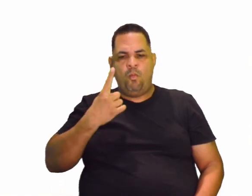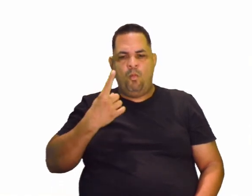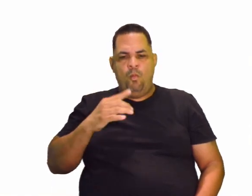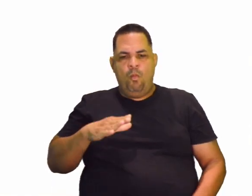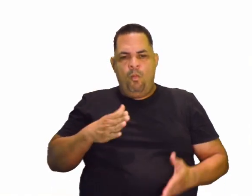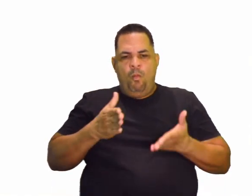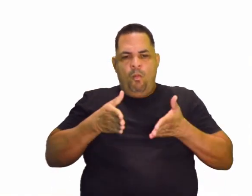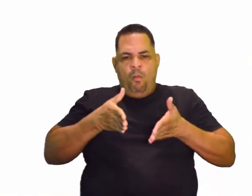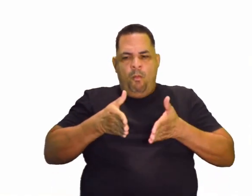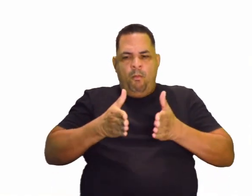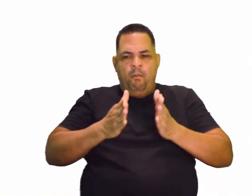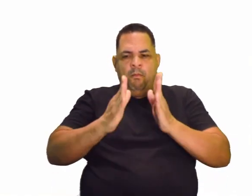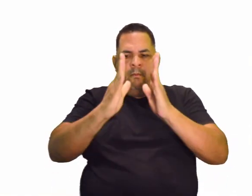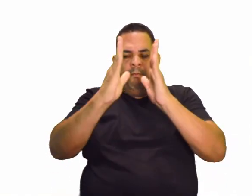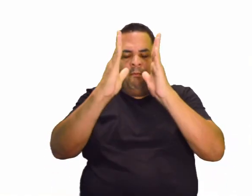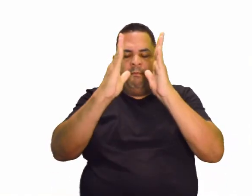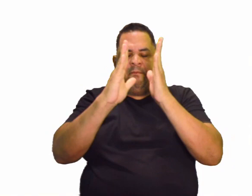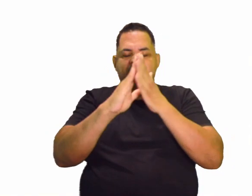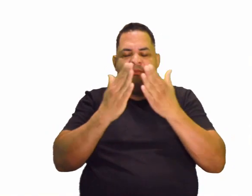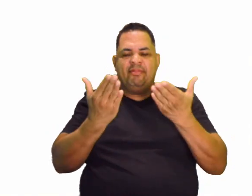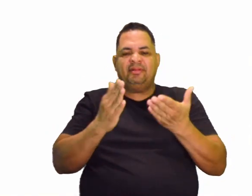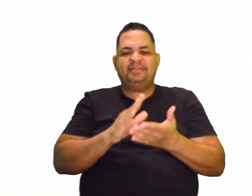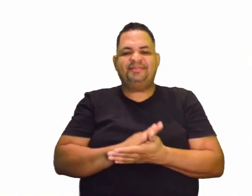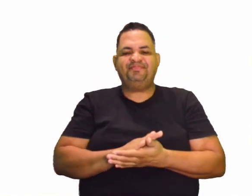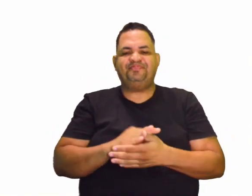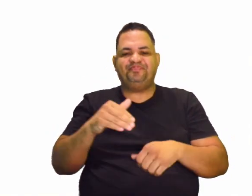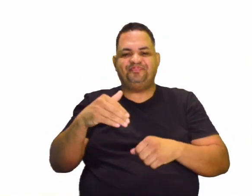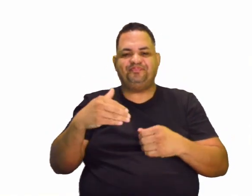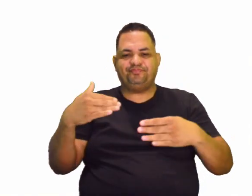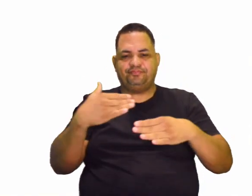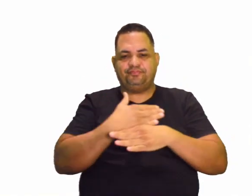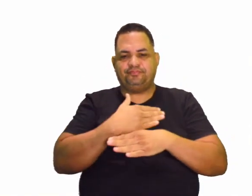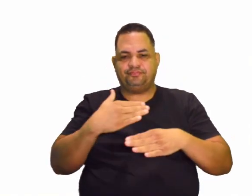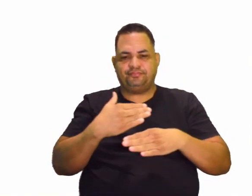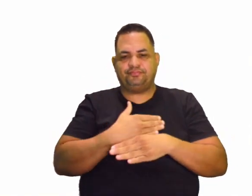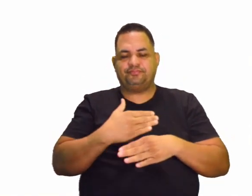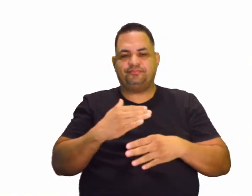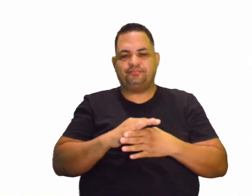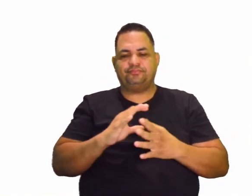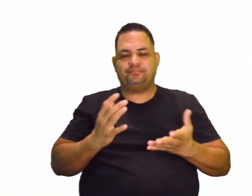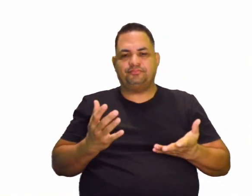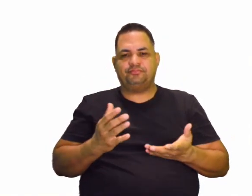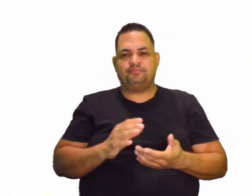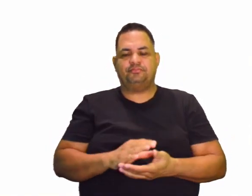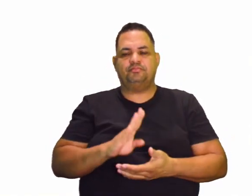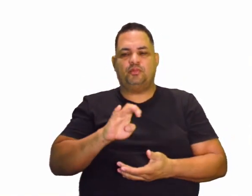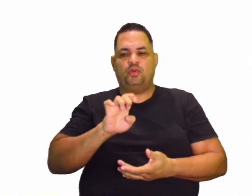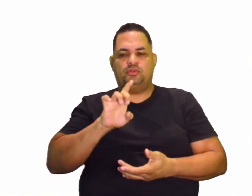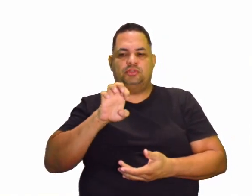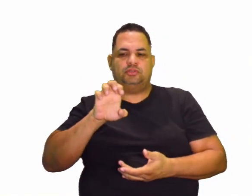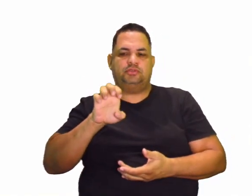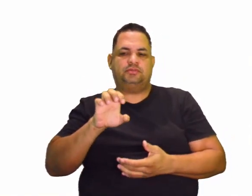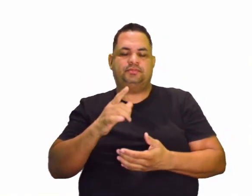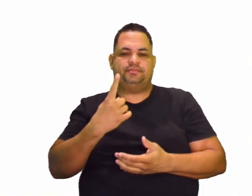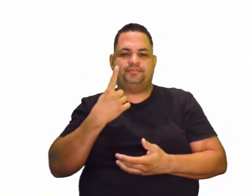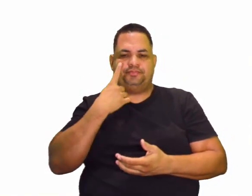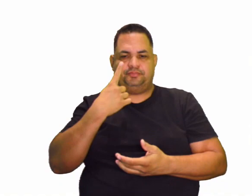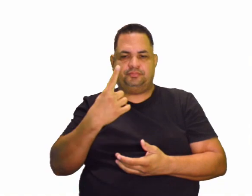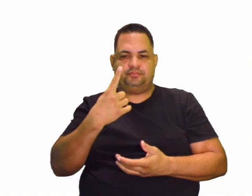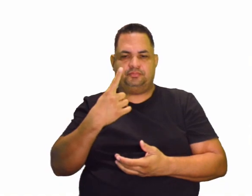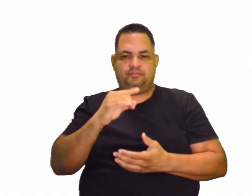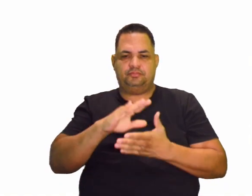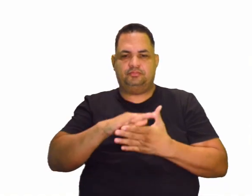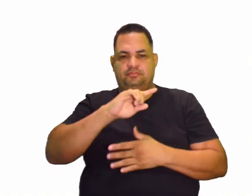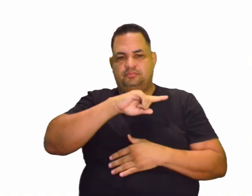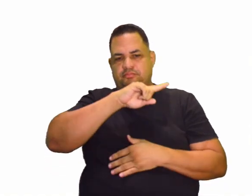ferrovias, é mais essa de centro urbano mesmo. que é o bonde. Então, nós podemos observar esses arcos